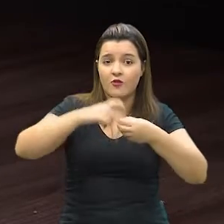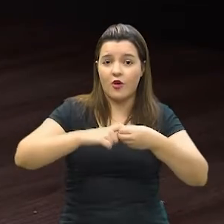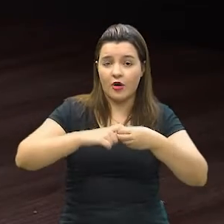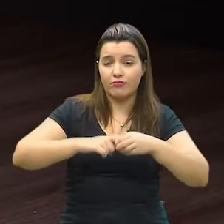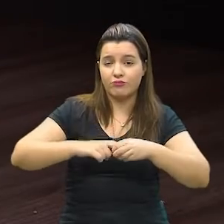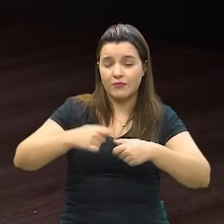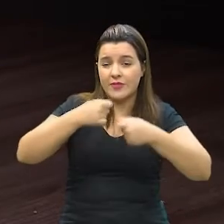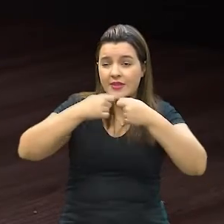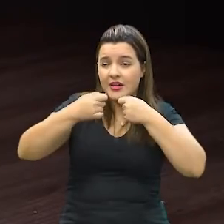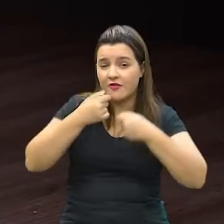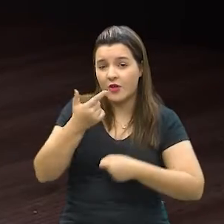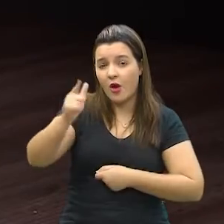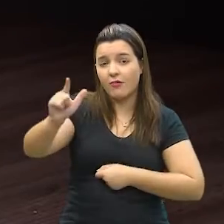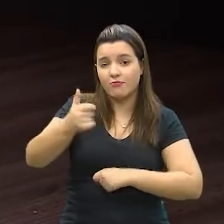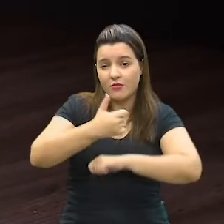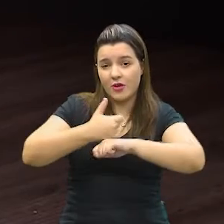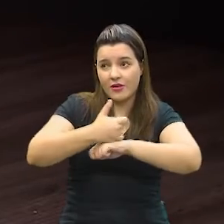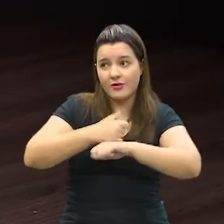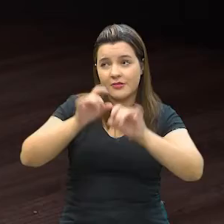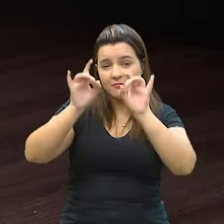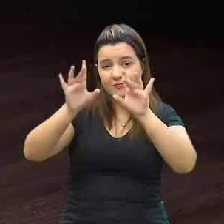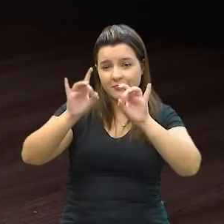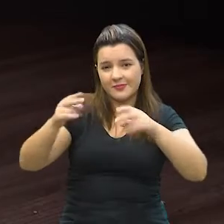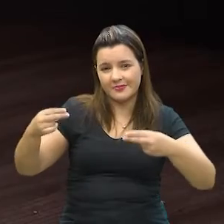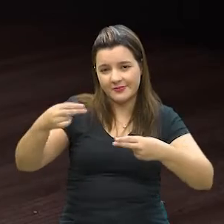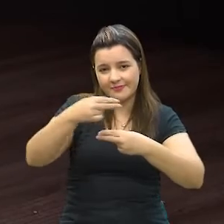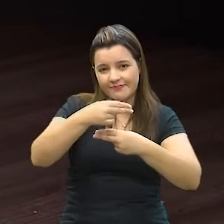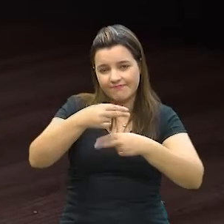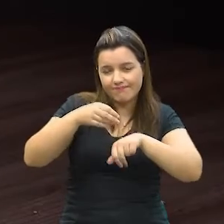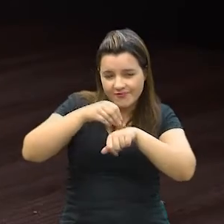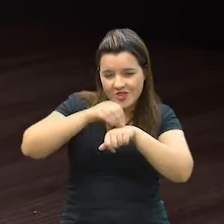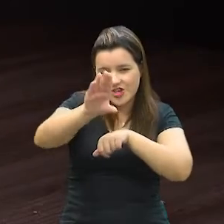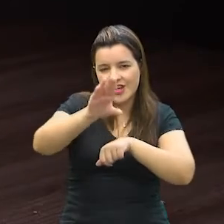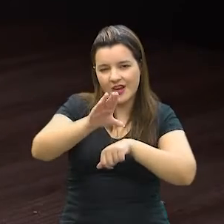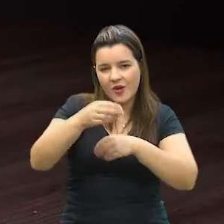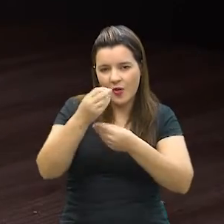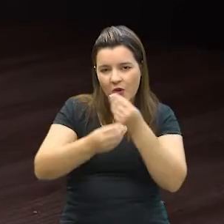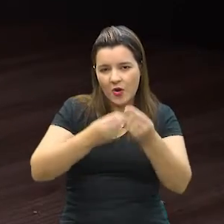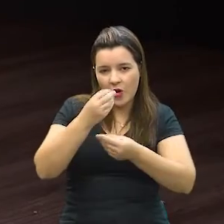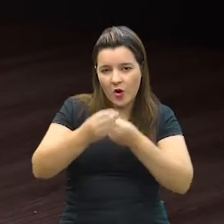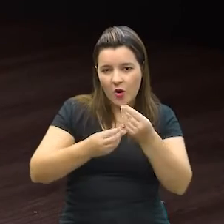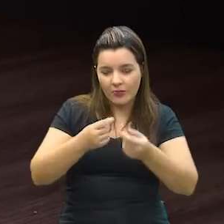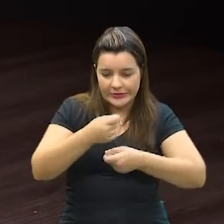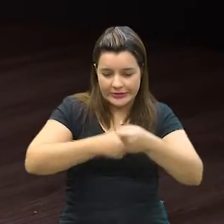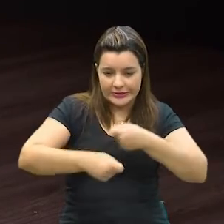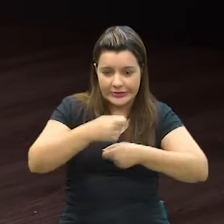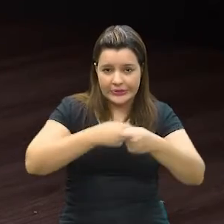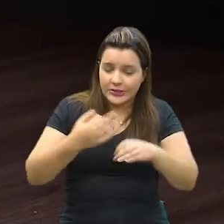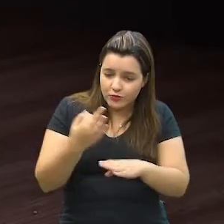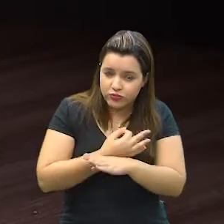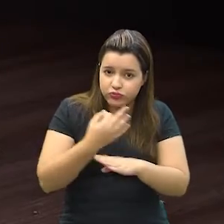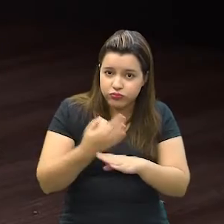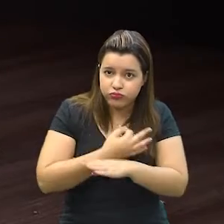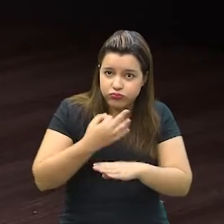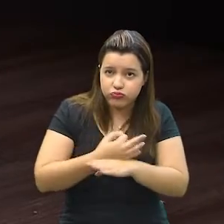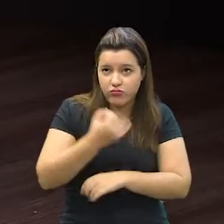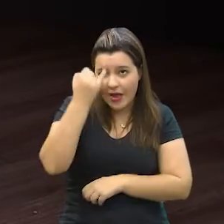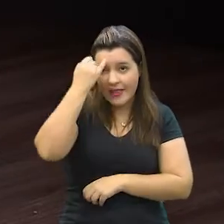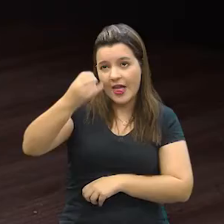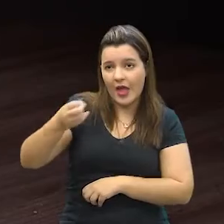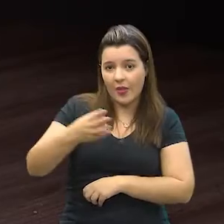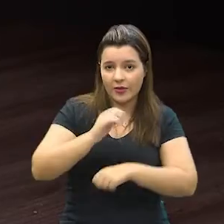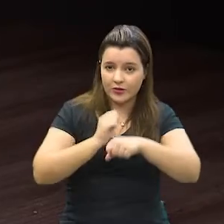Ser Empreendedor, a gente vai conversar com um especialista do Sebrae. Quer uma dica para como manter o seu negócio,